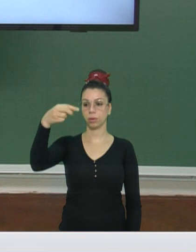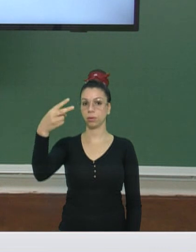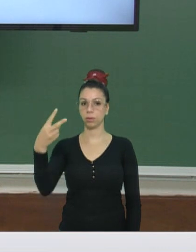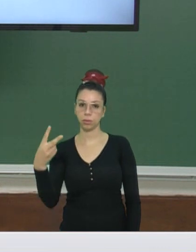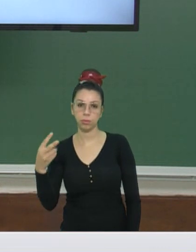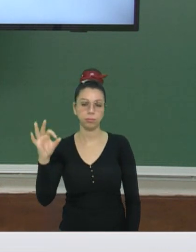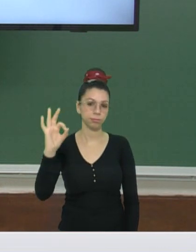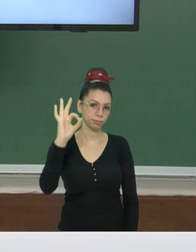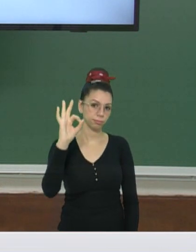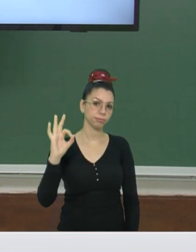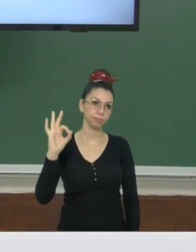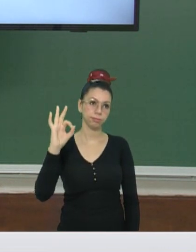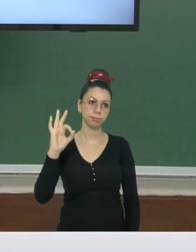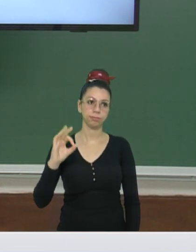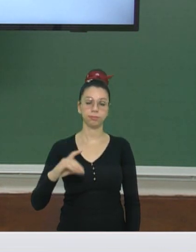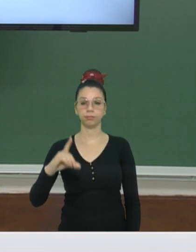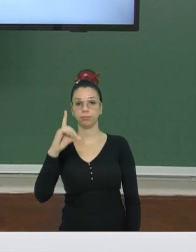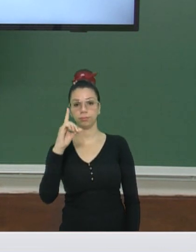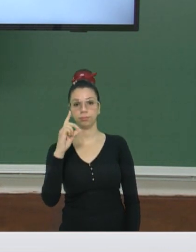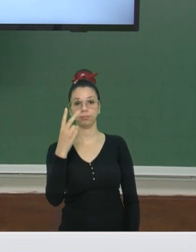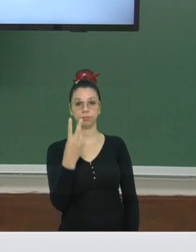6,72%.